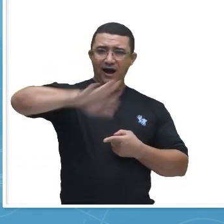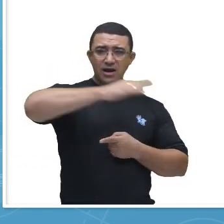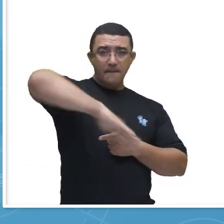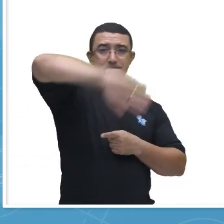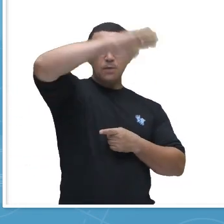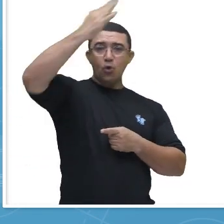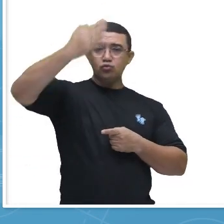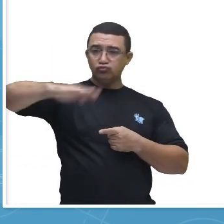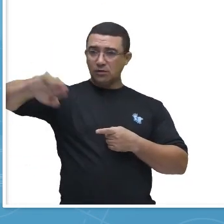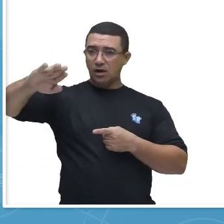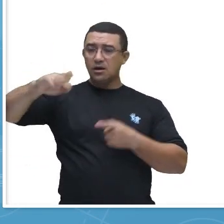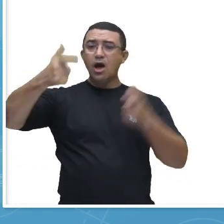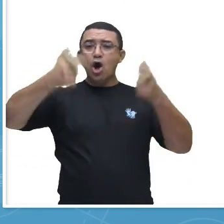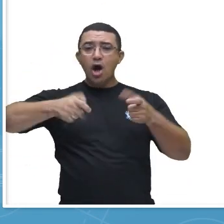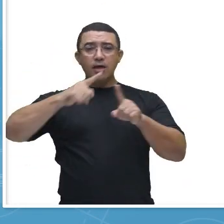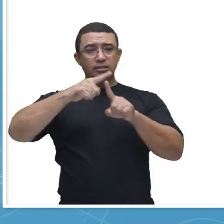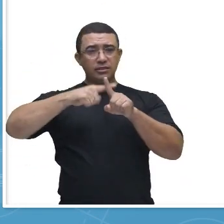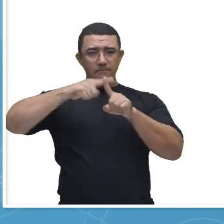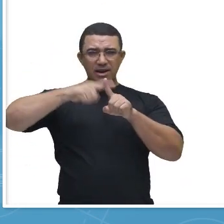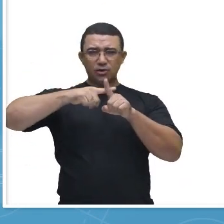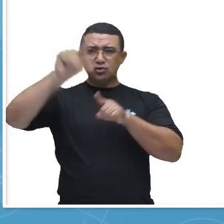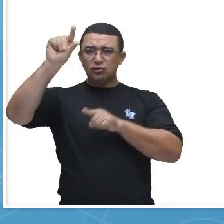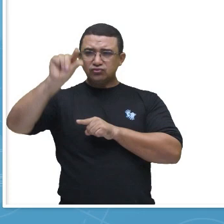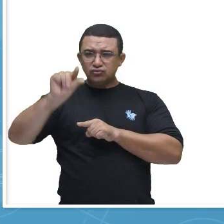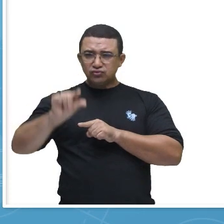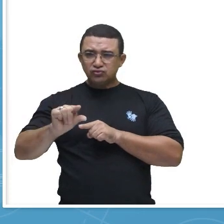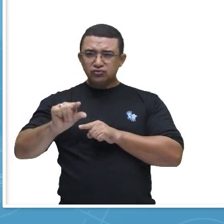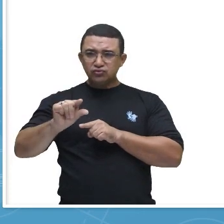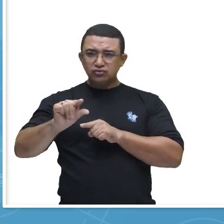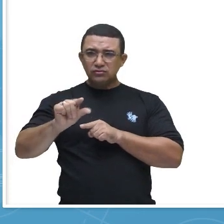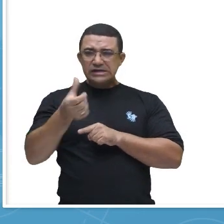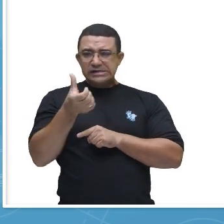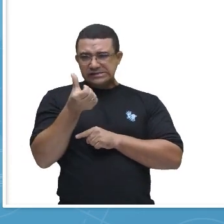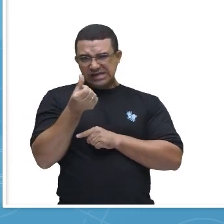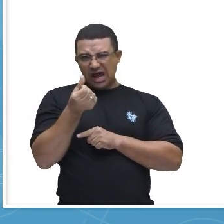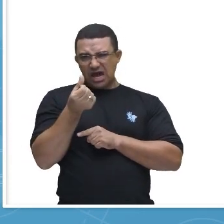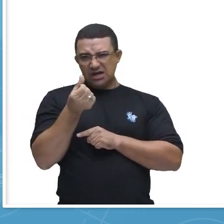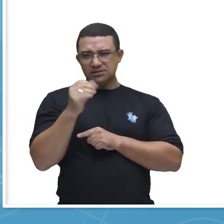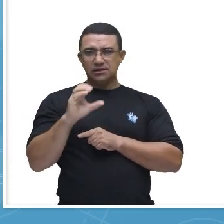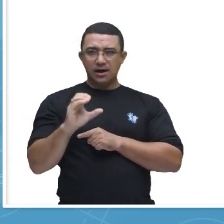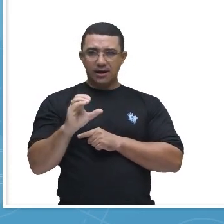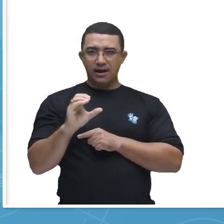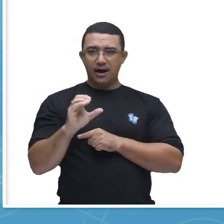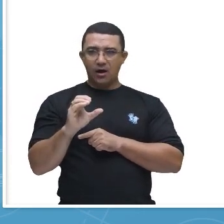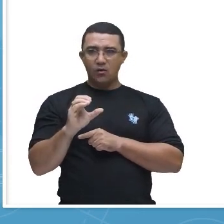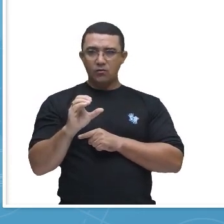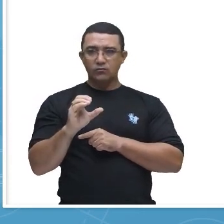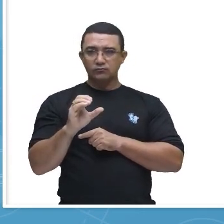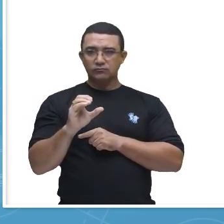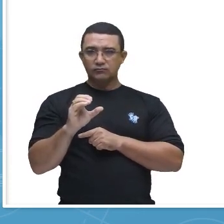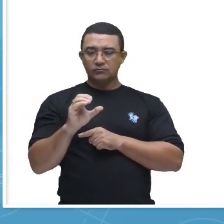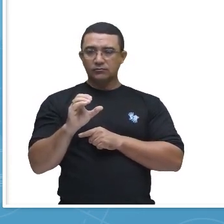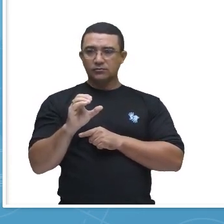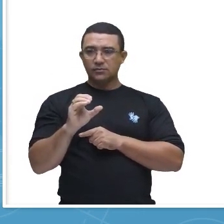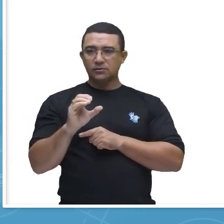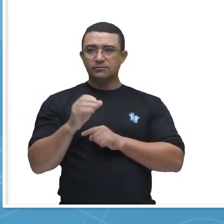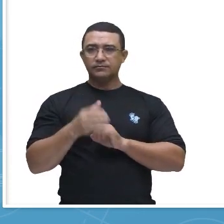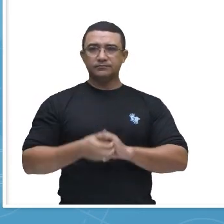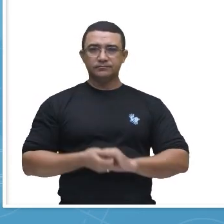de montanha, as temperaturas vão reduzindo 6 graus, né, Celsius a cada 1.000 metros